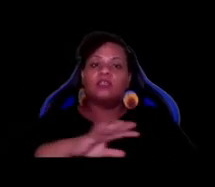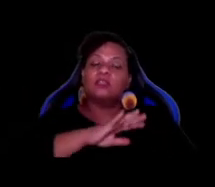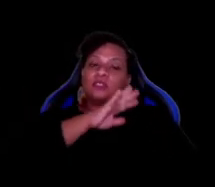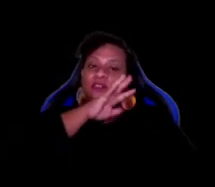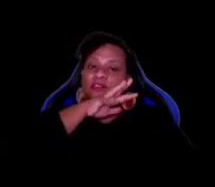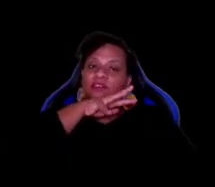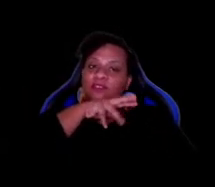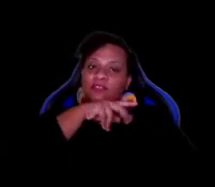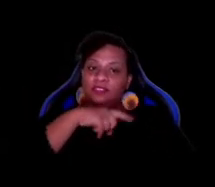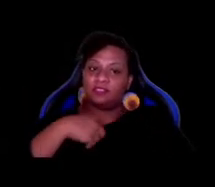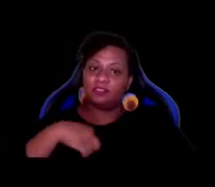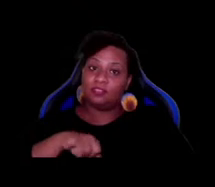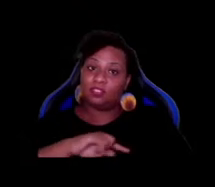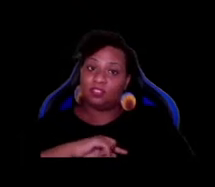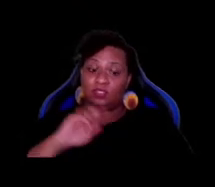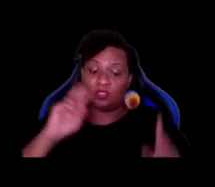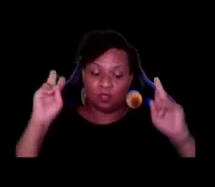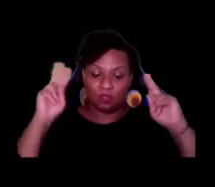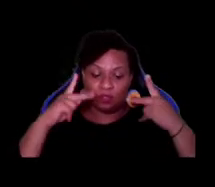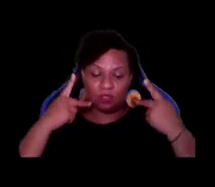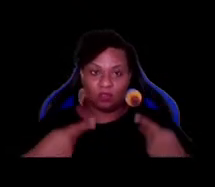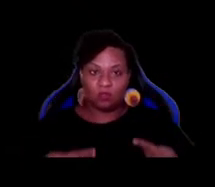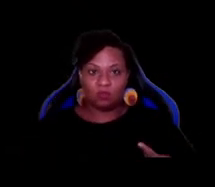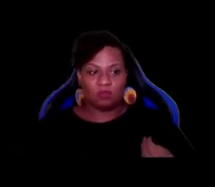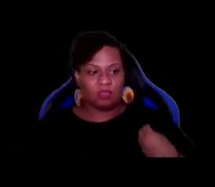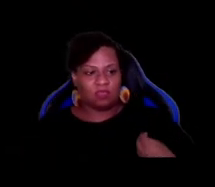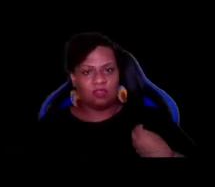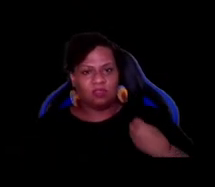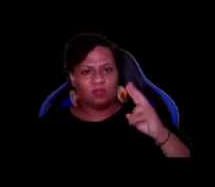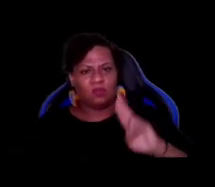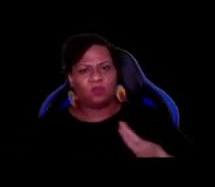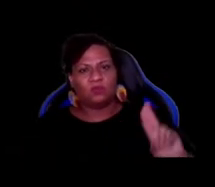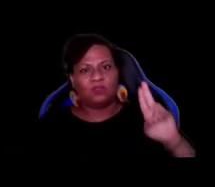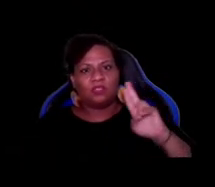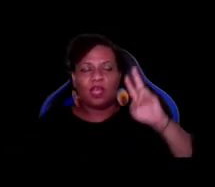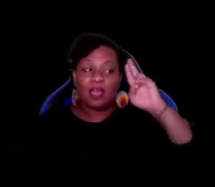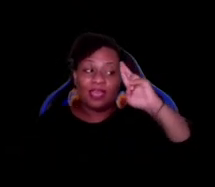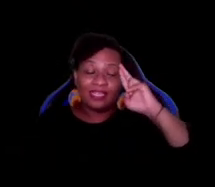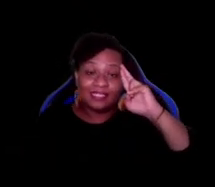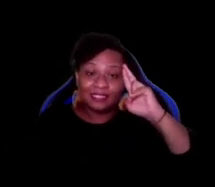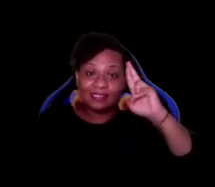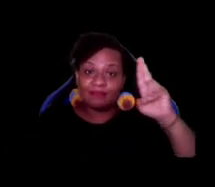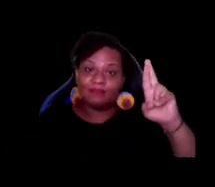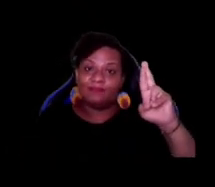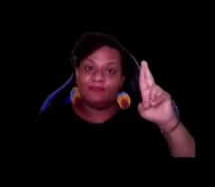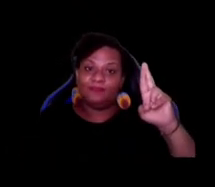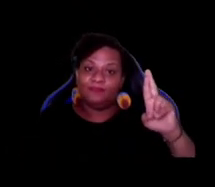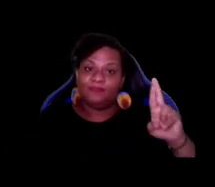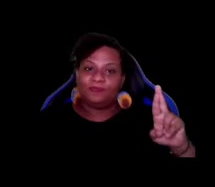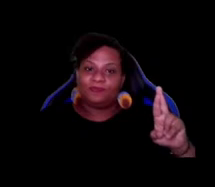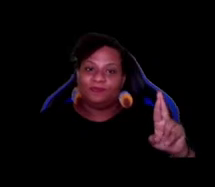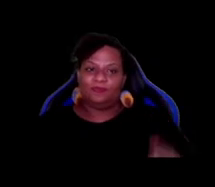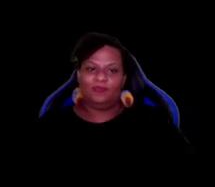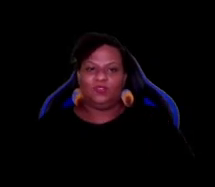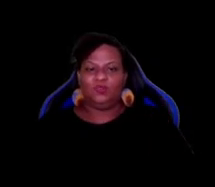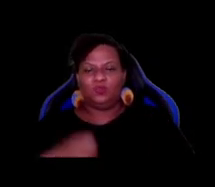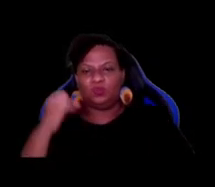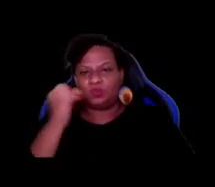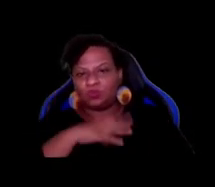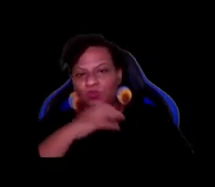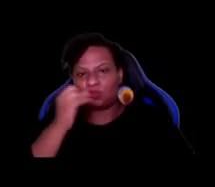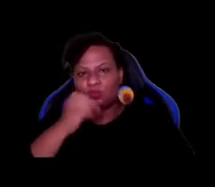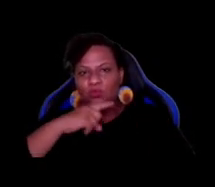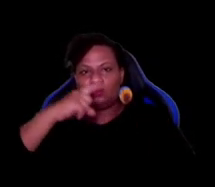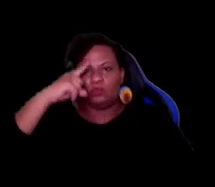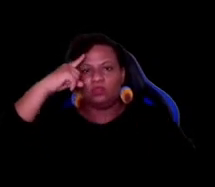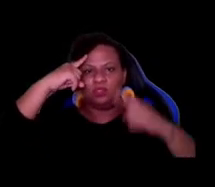nós, humanos, passamos a usar de uma forma respeitosa, de uma forma não agressiva, não